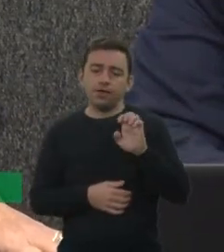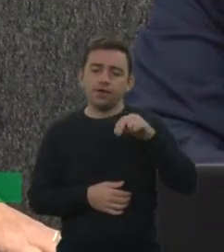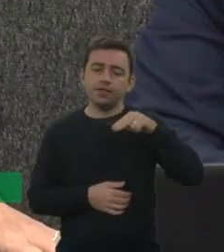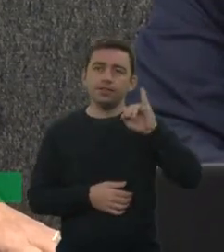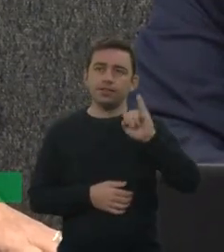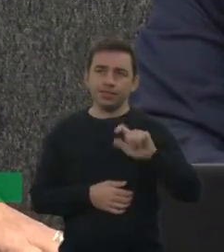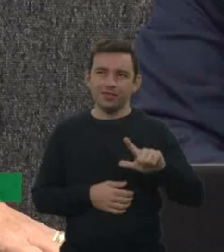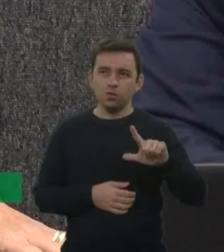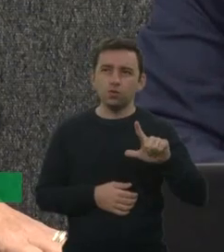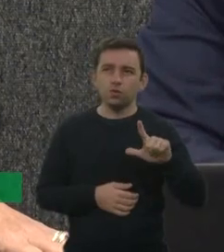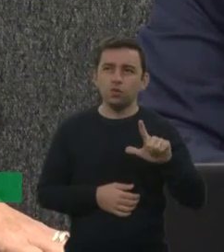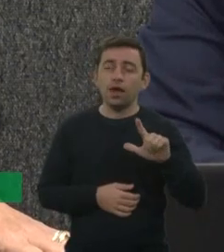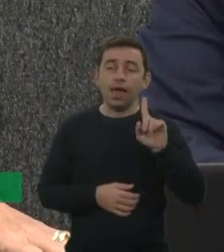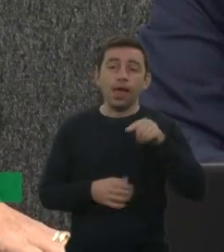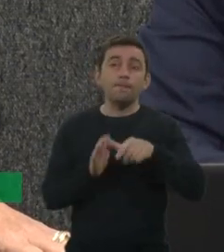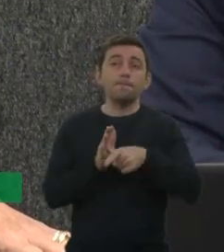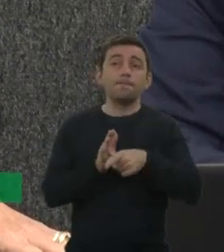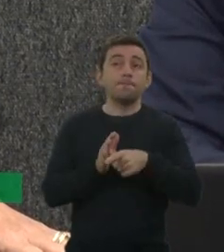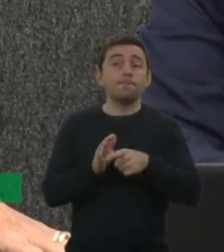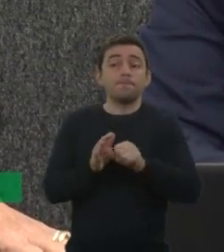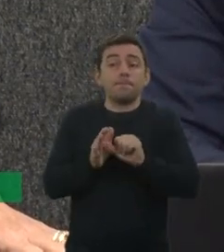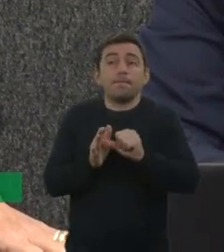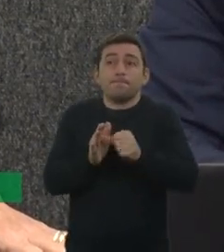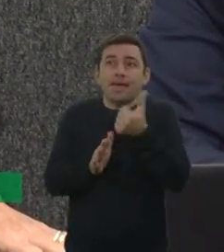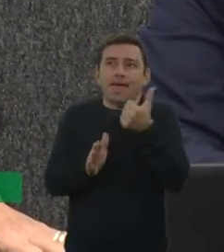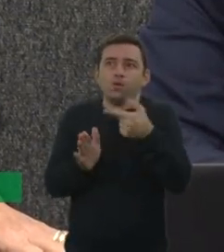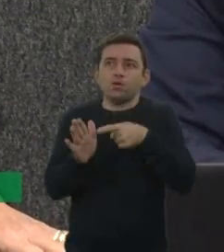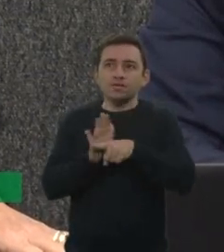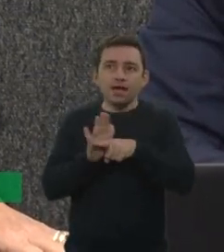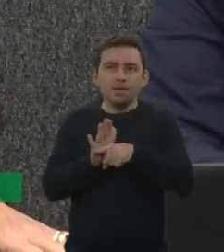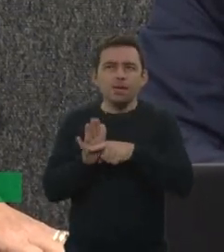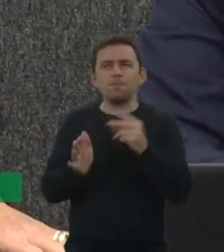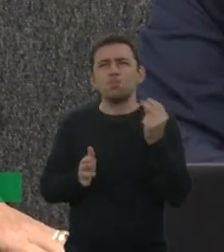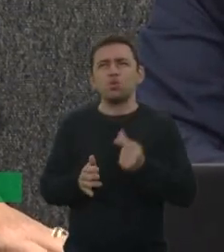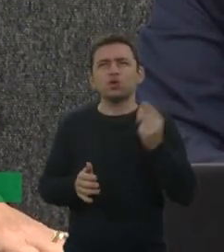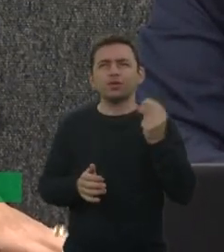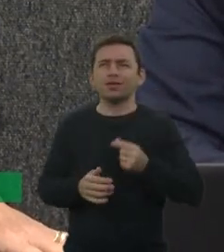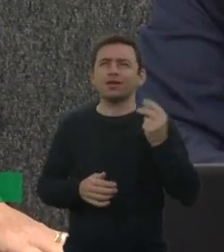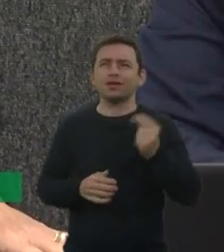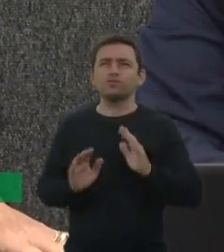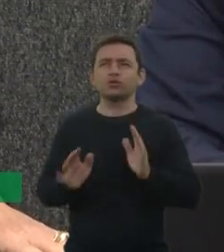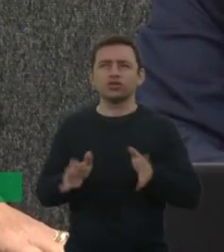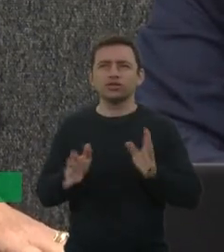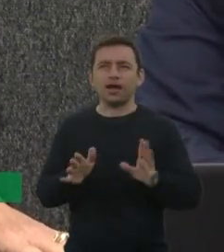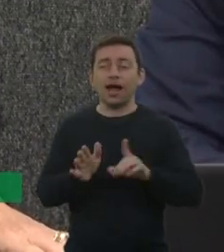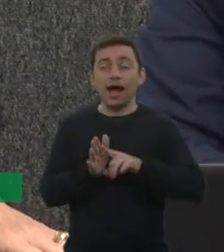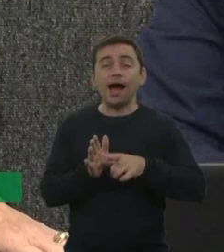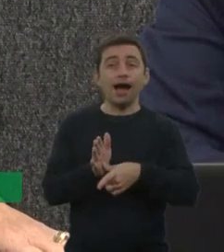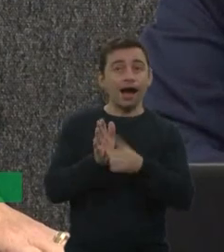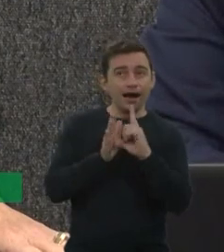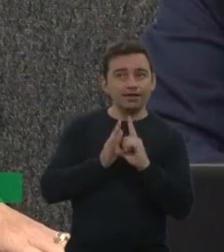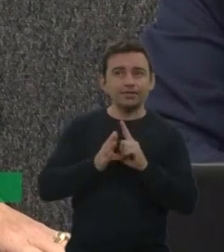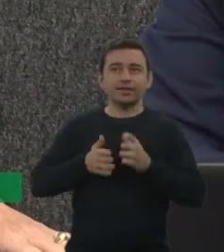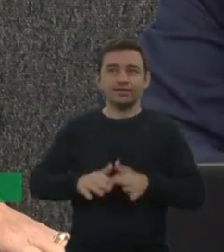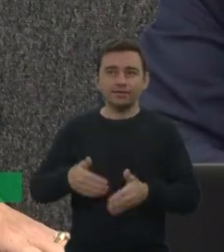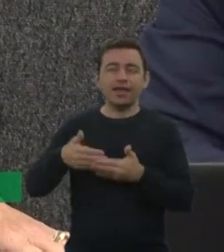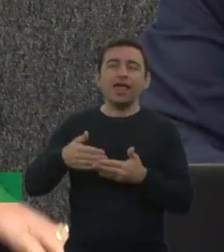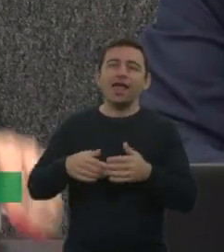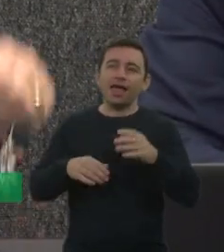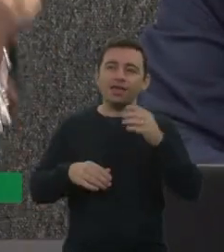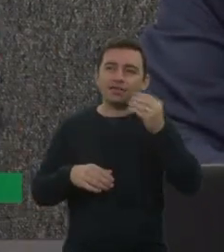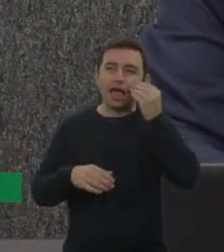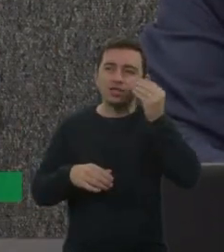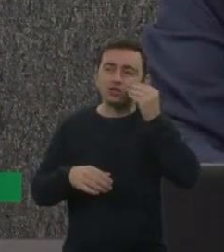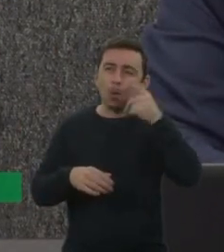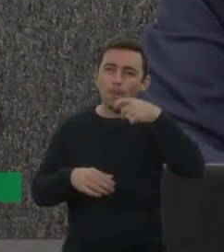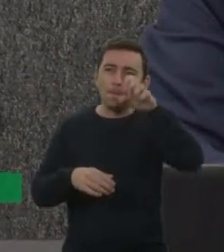um dos primeiros exames que a gente já faz há muito tempo na triagem neonatal, que é o teste do pezinho, mas